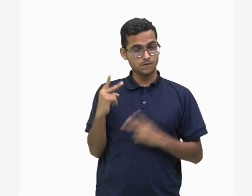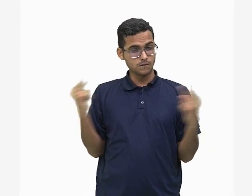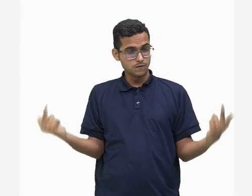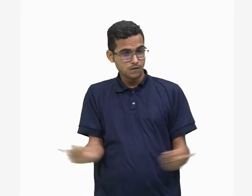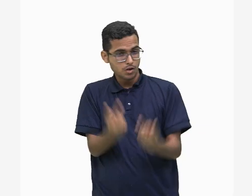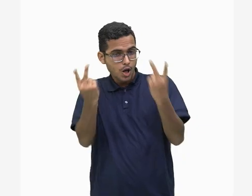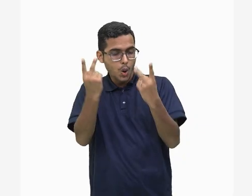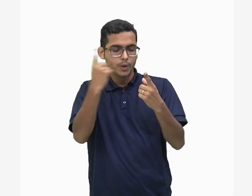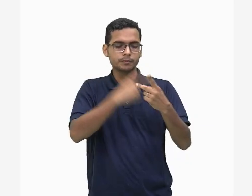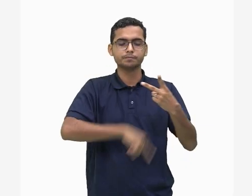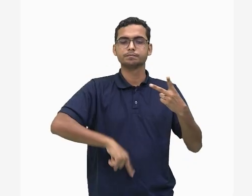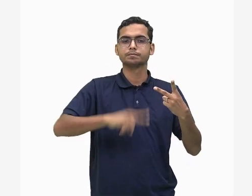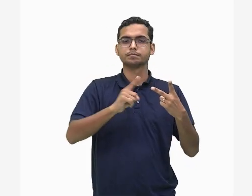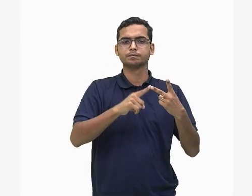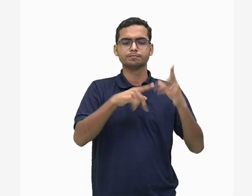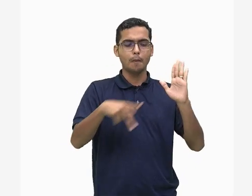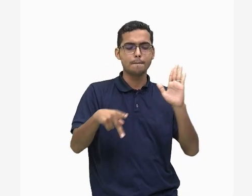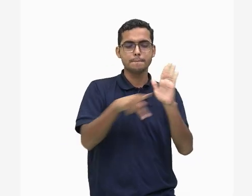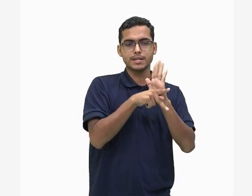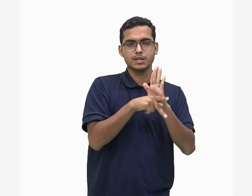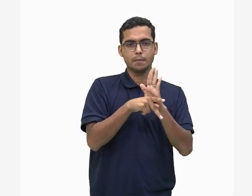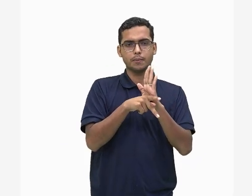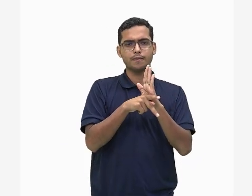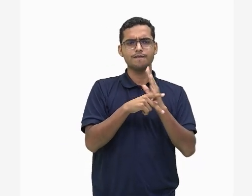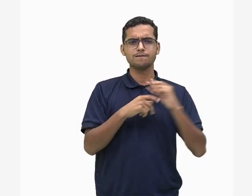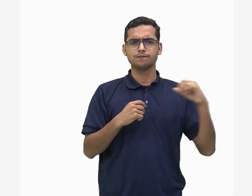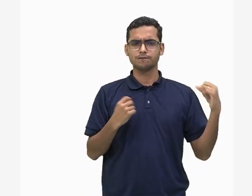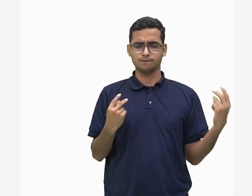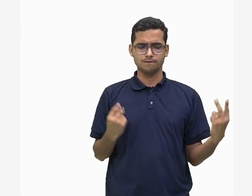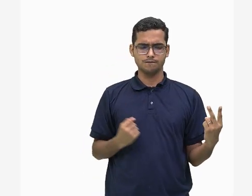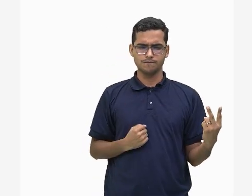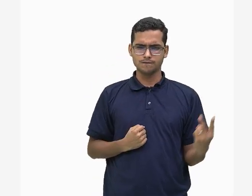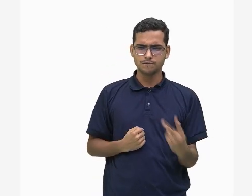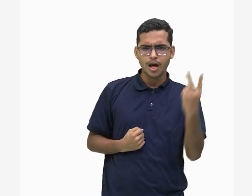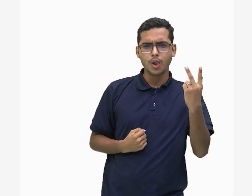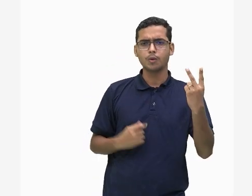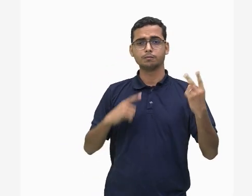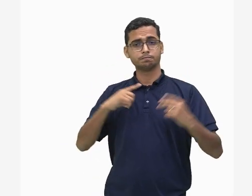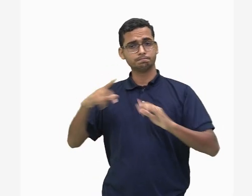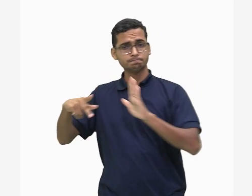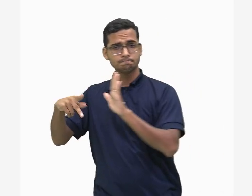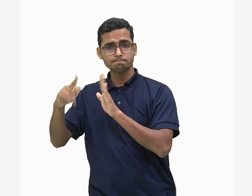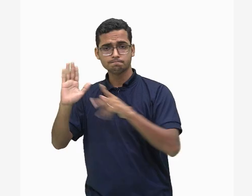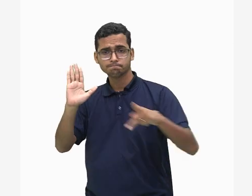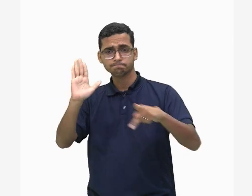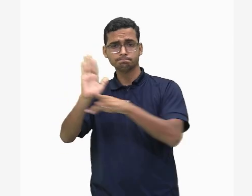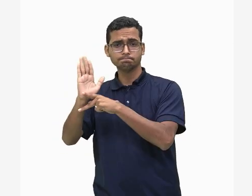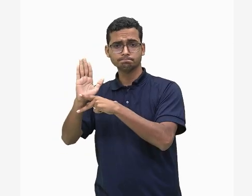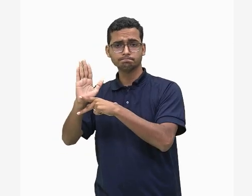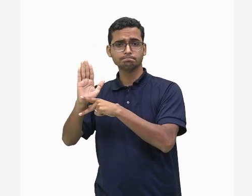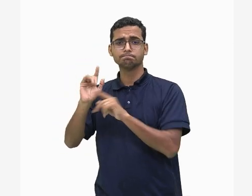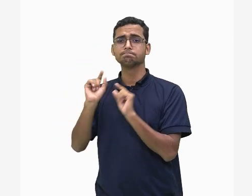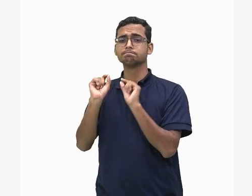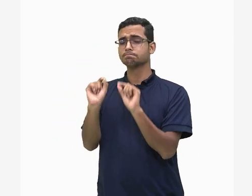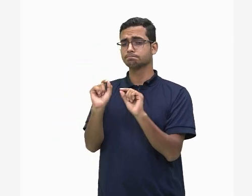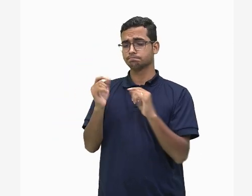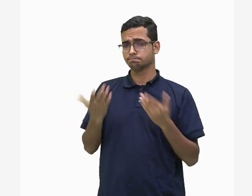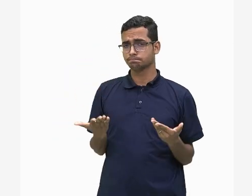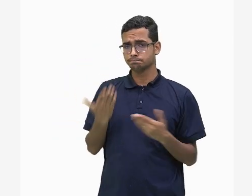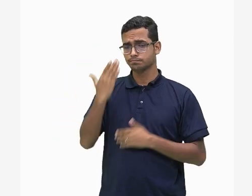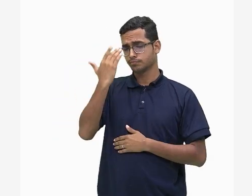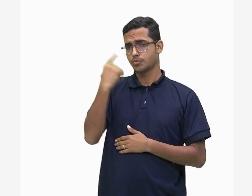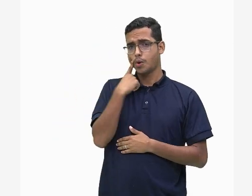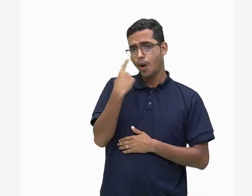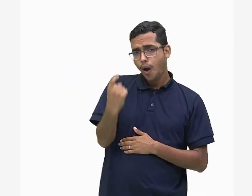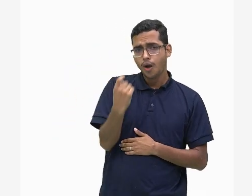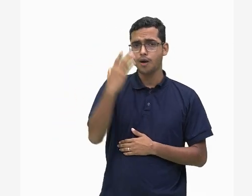dois conceitos, em determinados contextos, podem se confundir ou mesmo ser usados como sinônimos. Seria interessante conhecermos